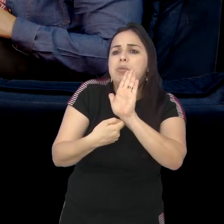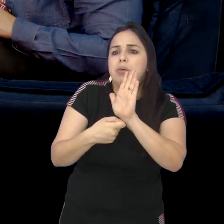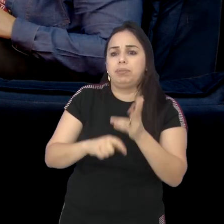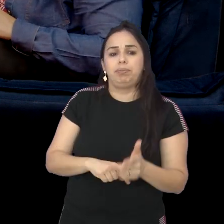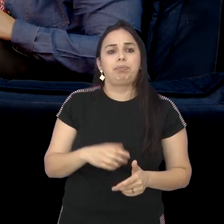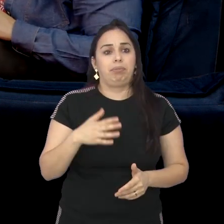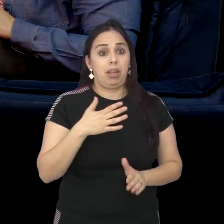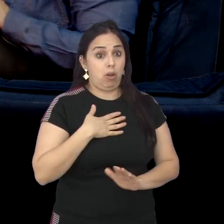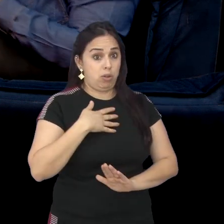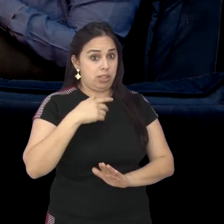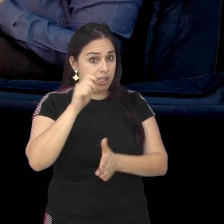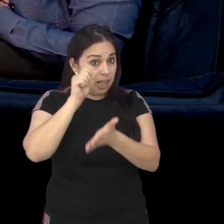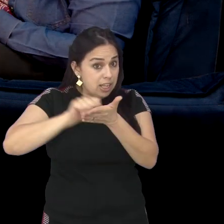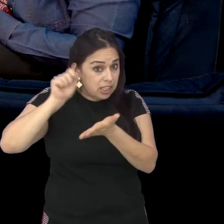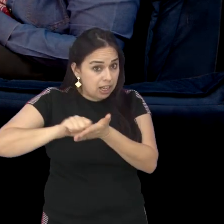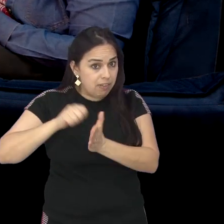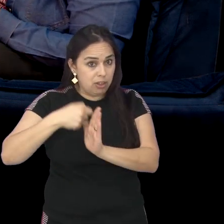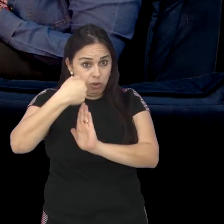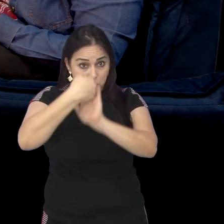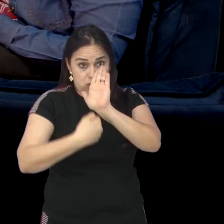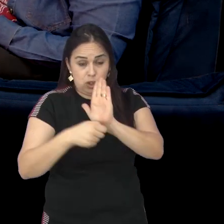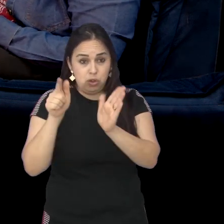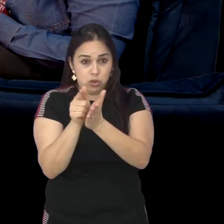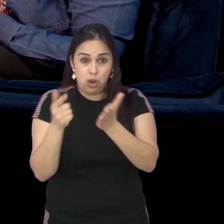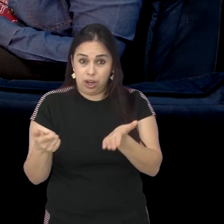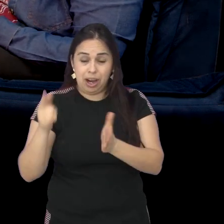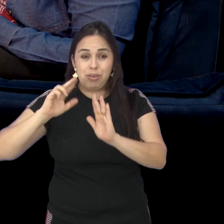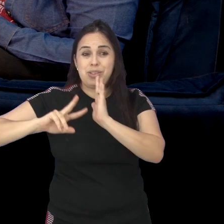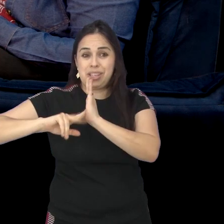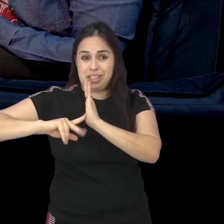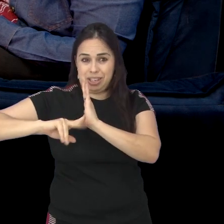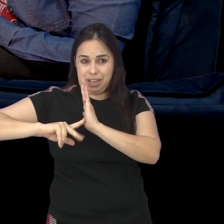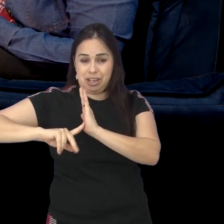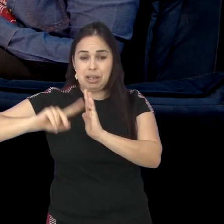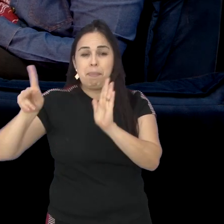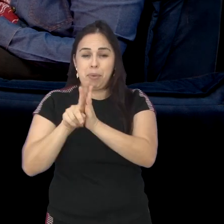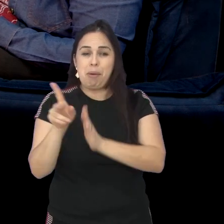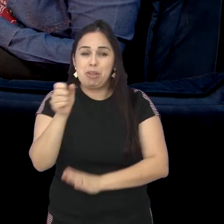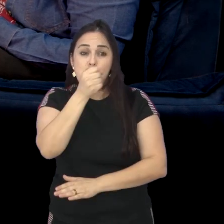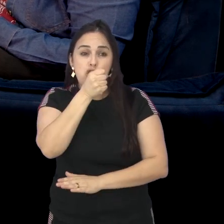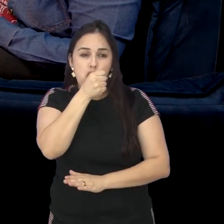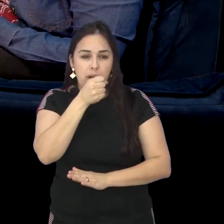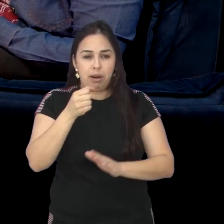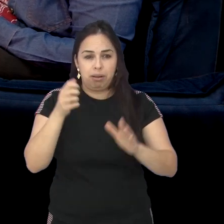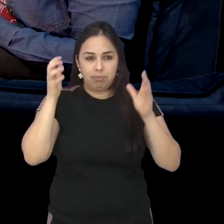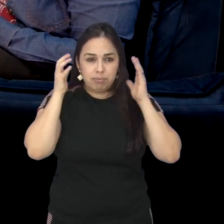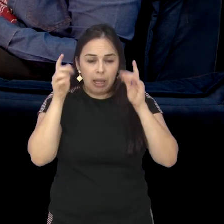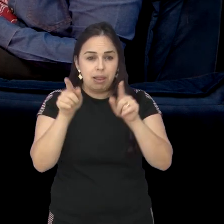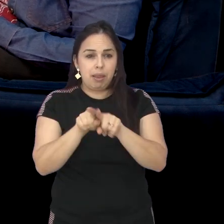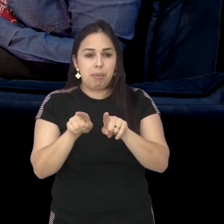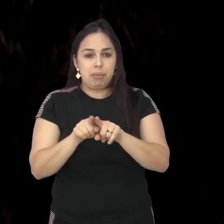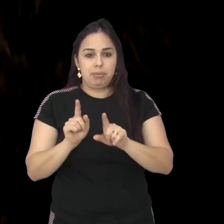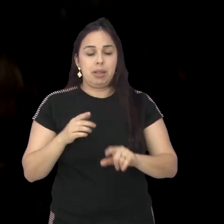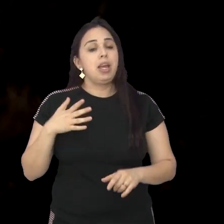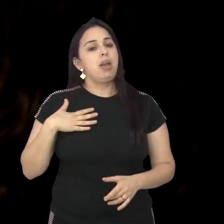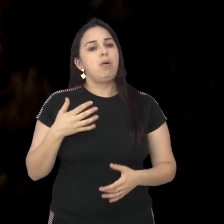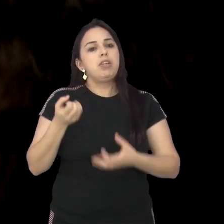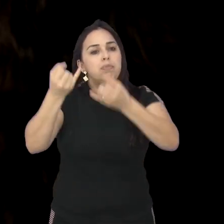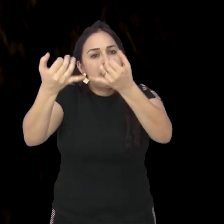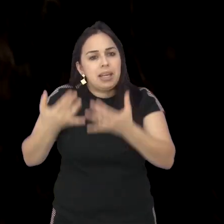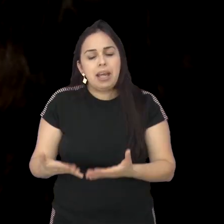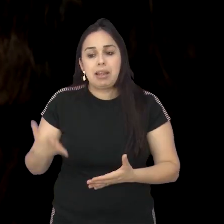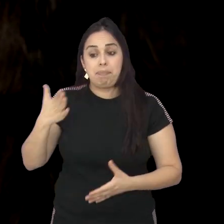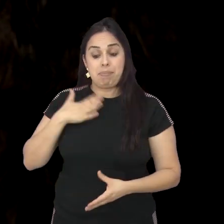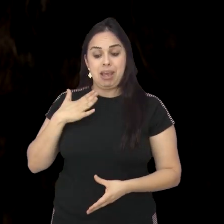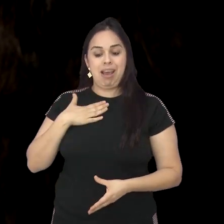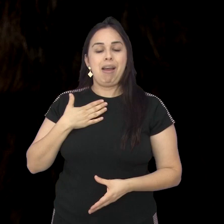jornal do Sindicato dos Jornalistas, porque eu era diretora do Sindicato dos Jornalistas, escrevi para eles o meu relato de dentro do